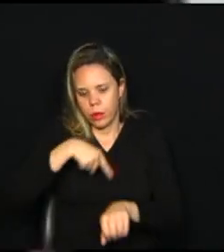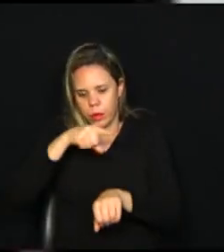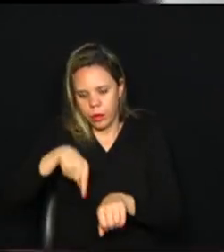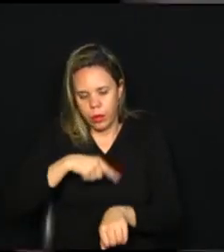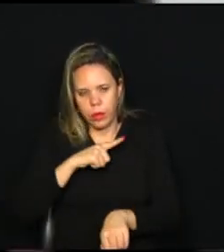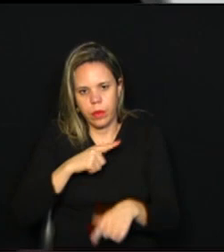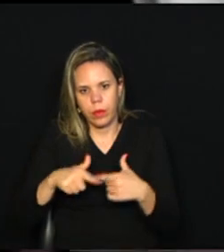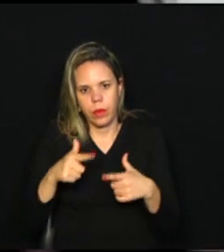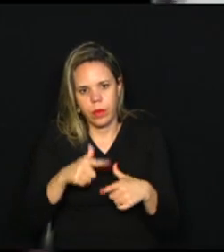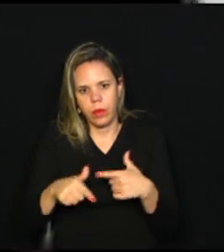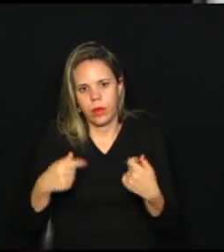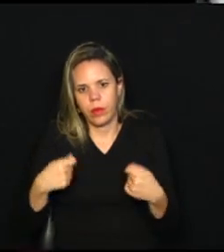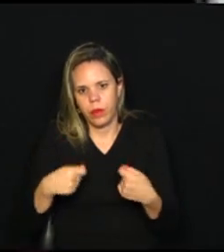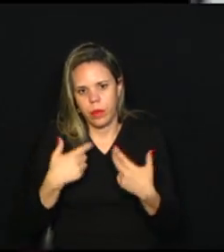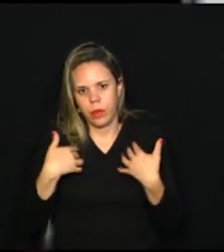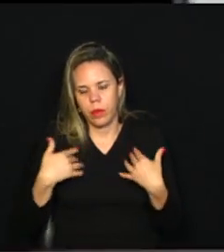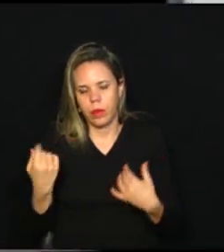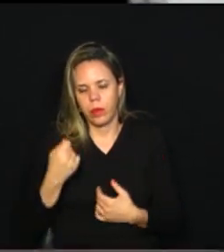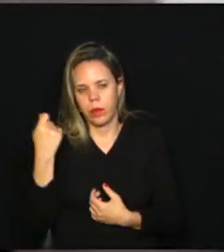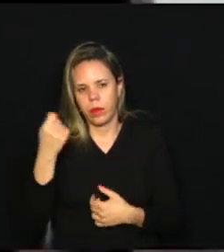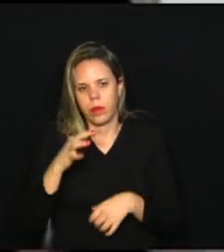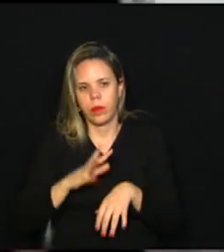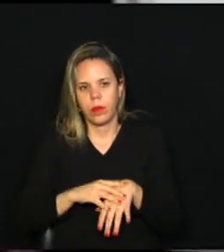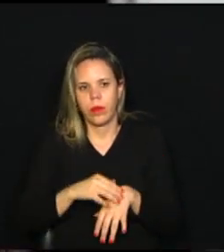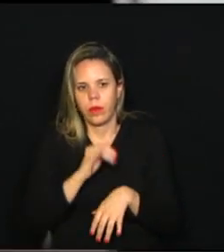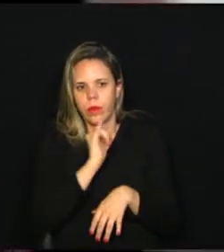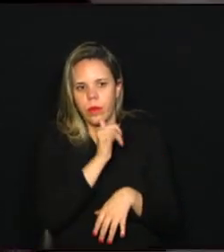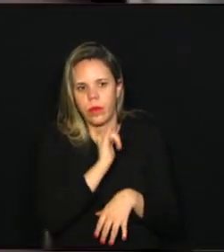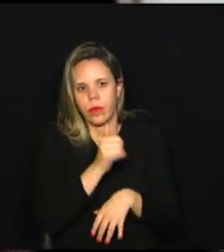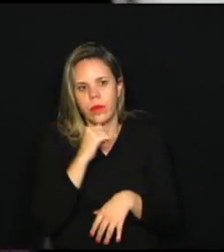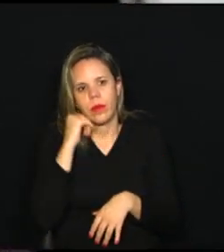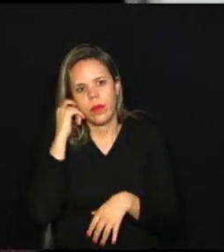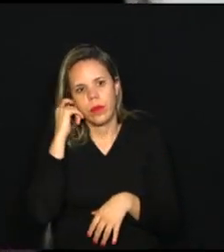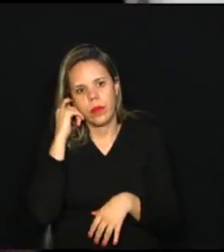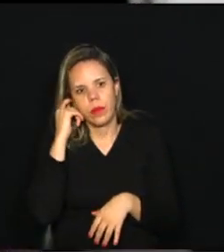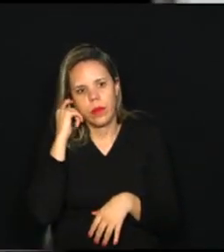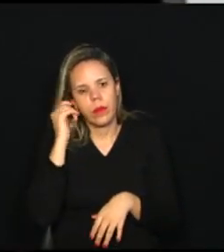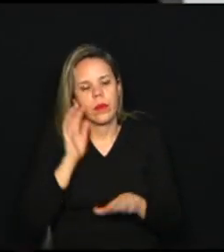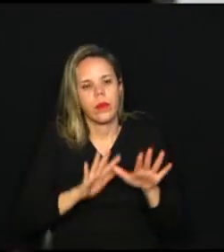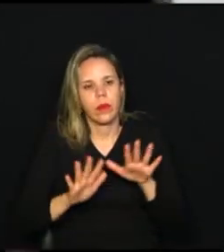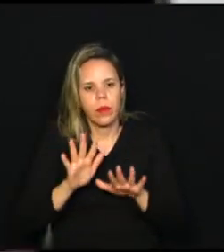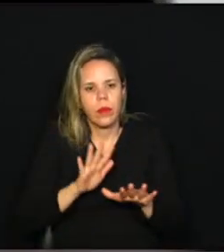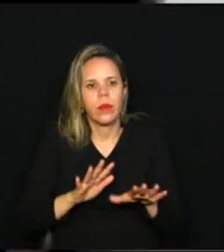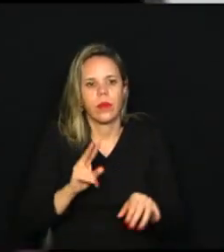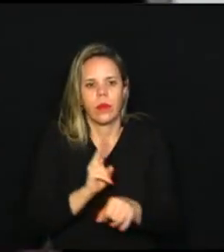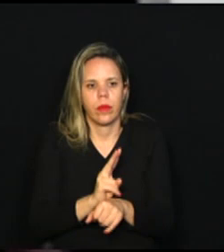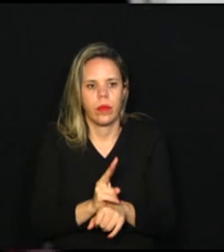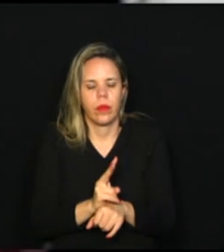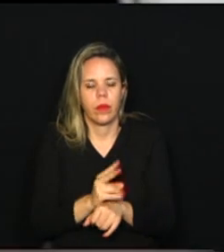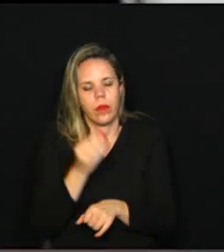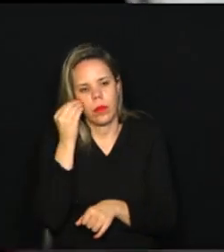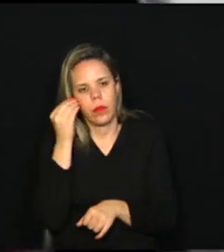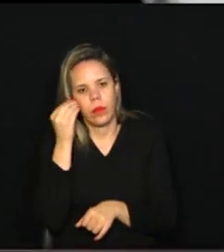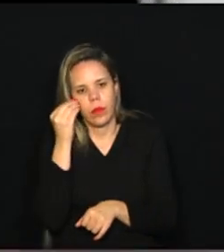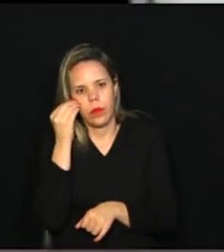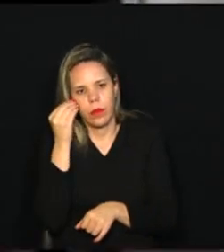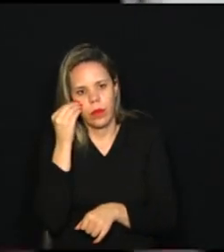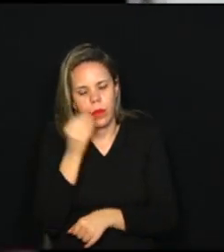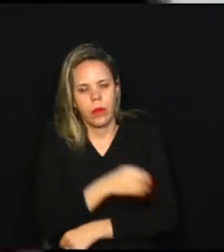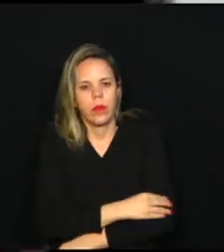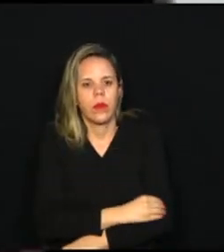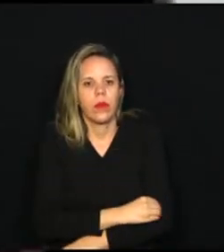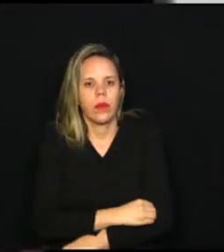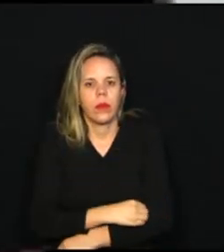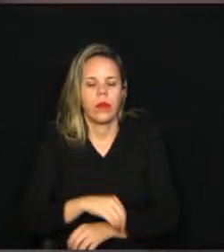alguma necessidade, algum sintoma mais grave. Que a gente fala que é o lado do cuidado. O teste é um cuidado, é